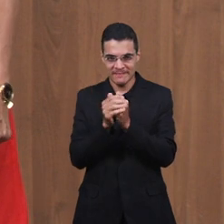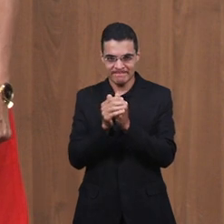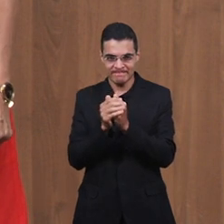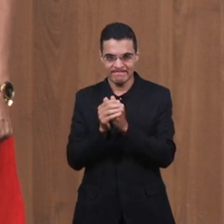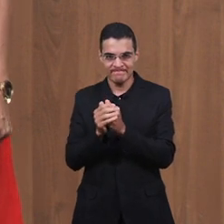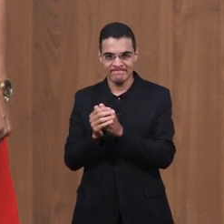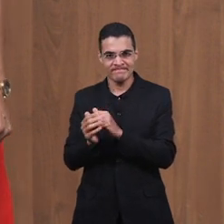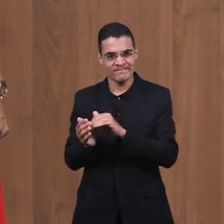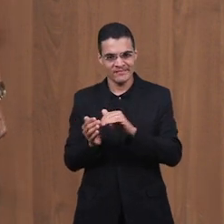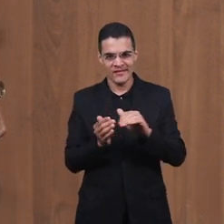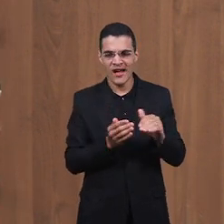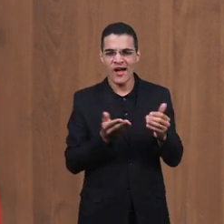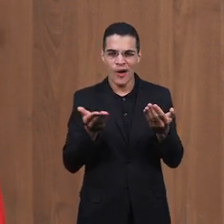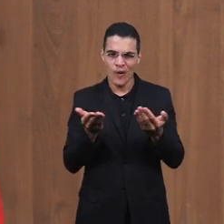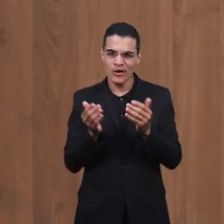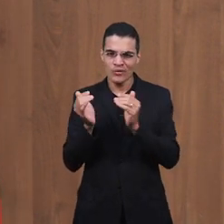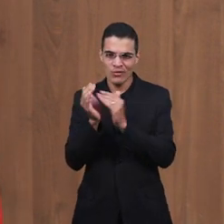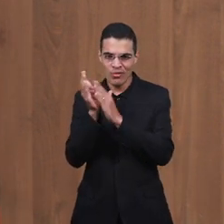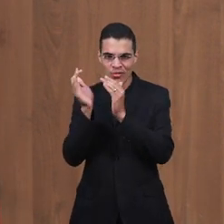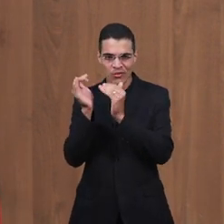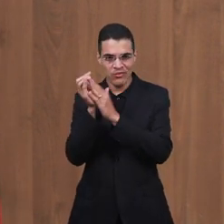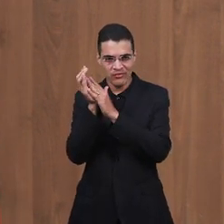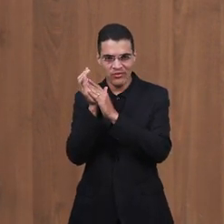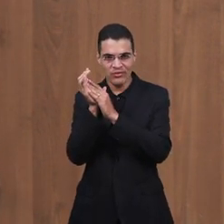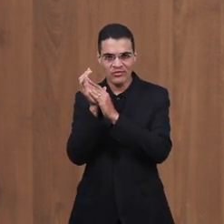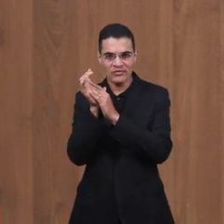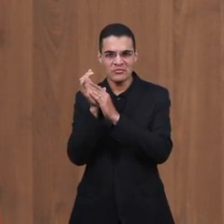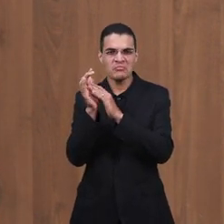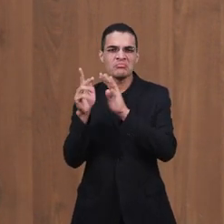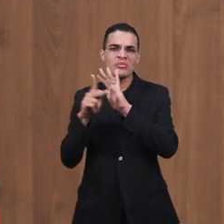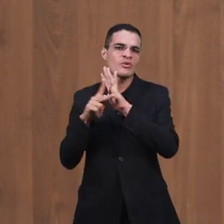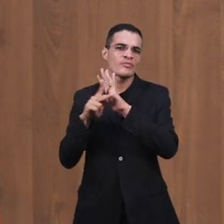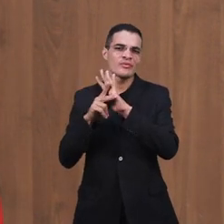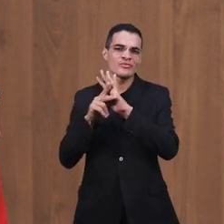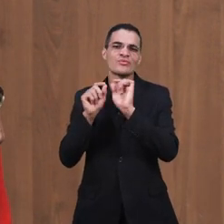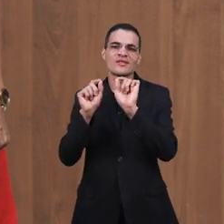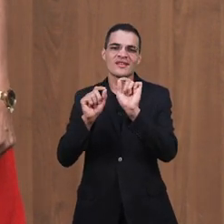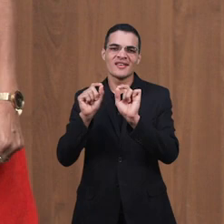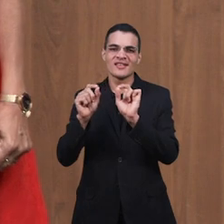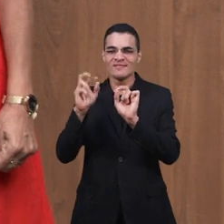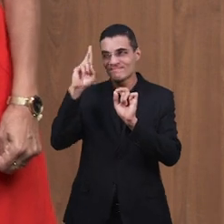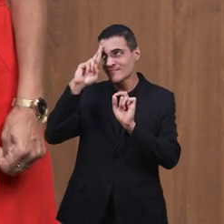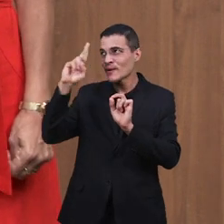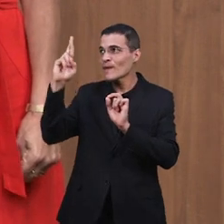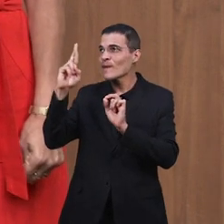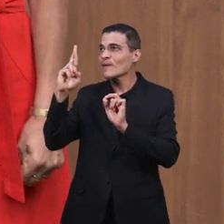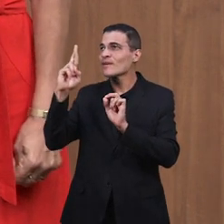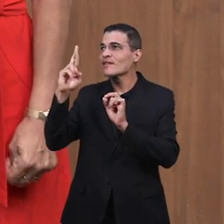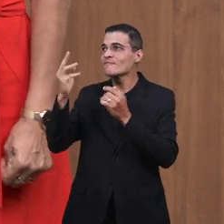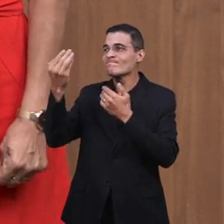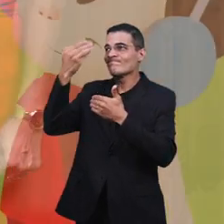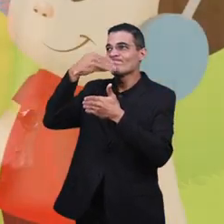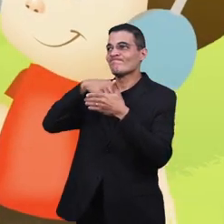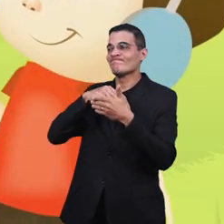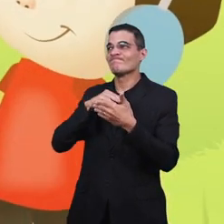Jesus. Amém. Vamos cantar o louvor que diz: Cria em mim, ó